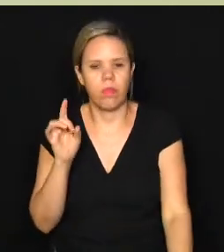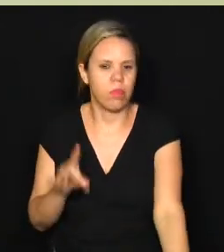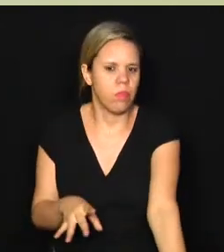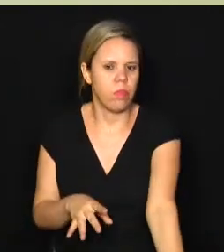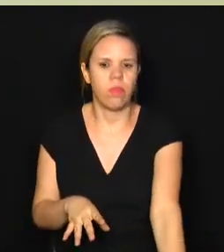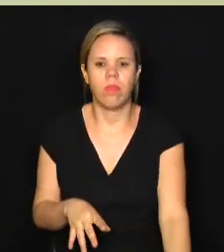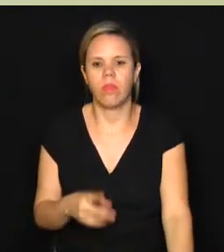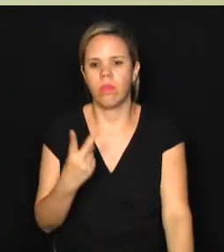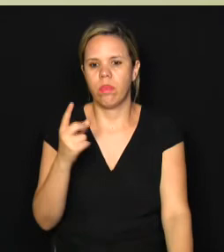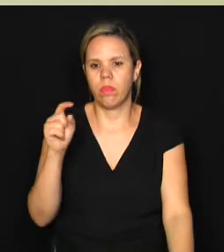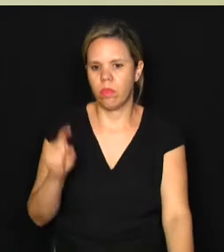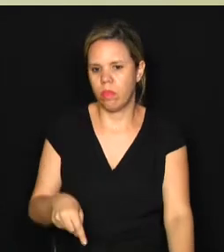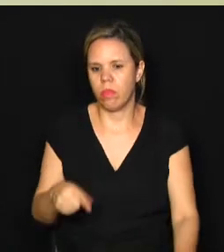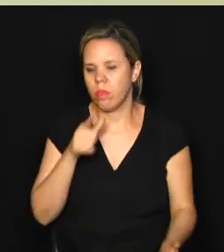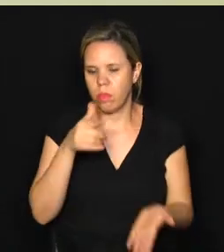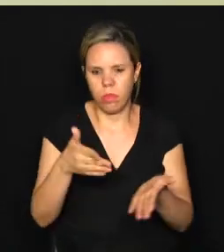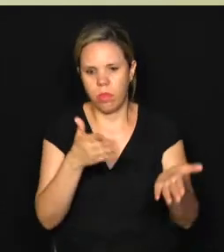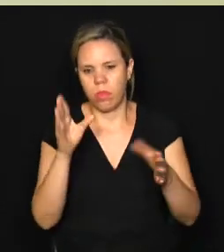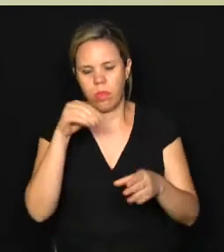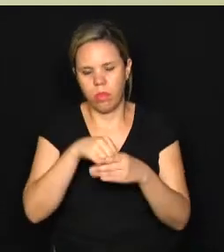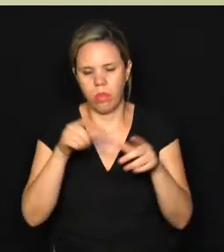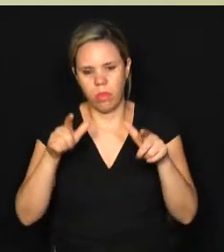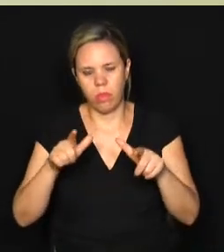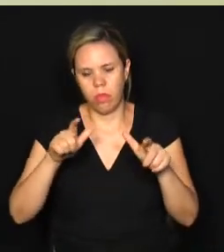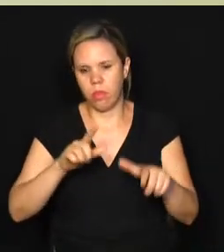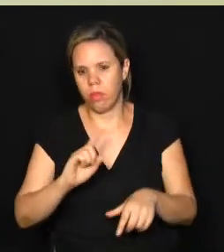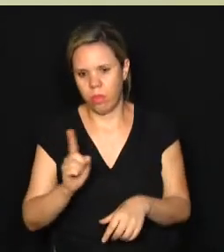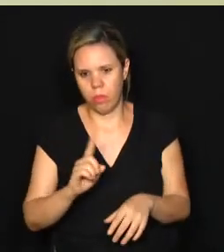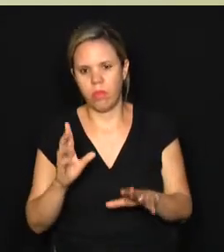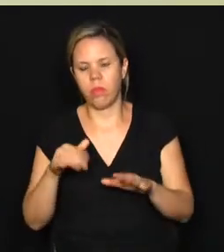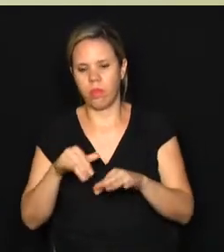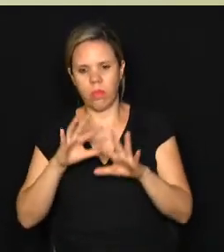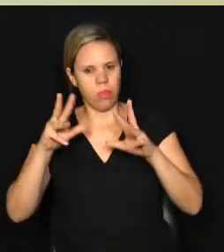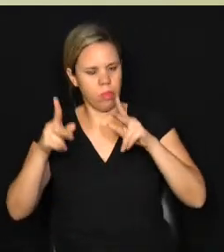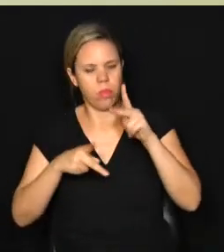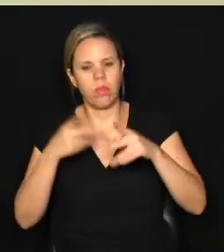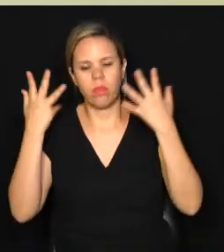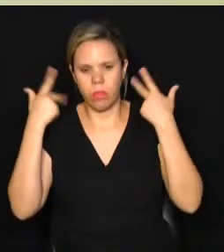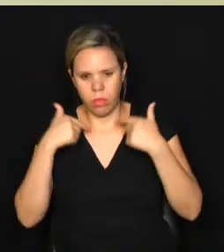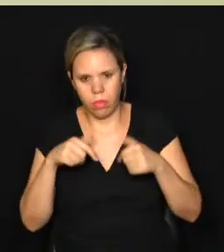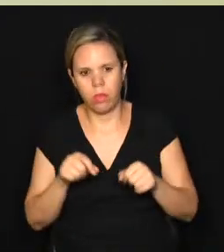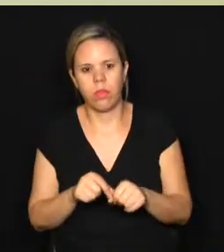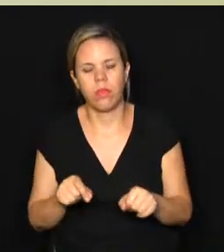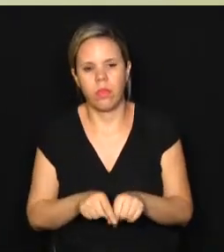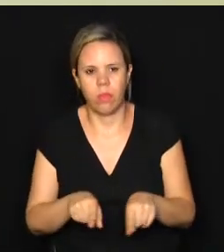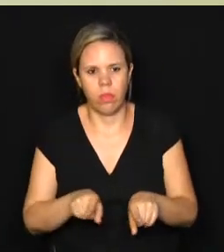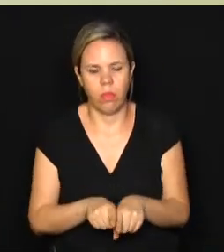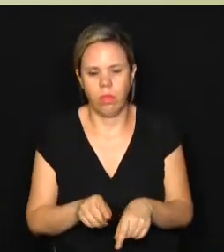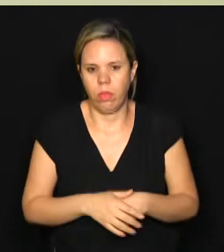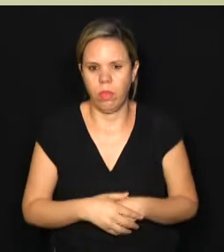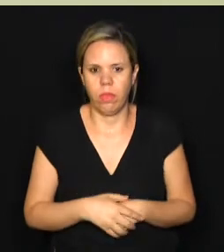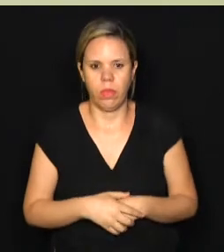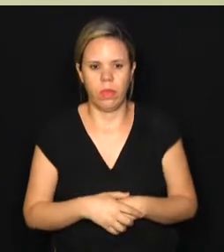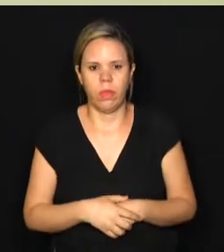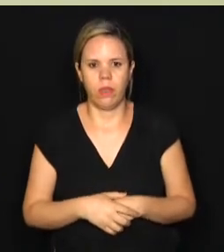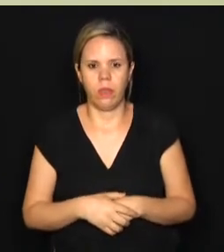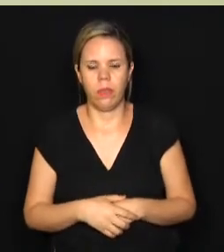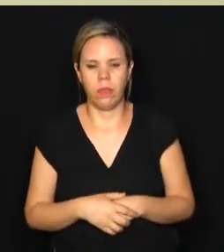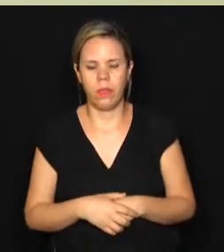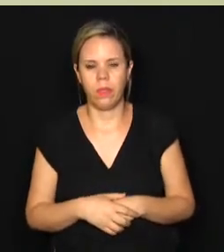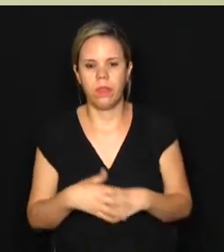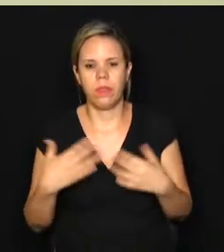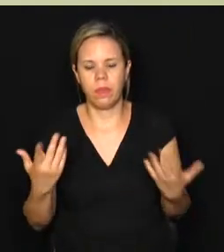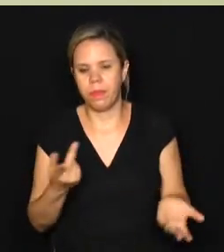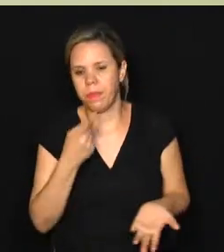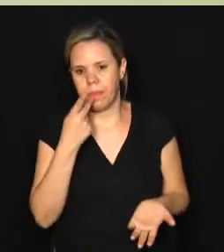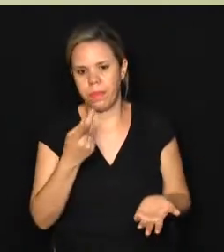das mais de 2.000 nascentes que estão ali naquele território, mas de todas as espécies. E um outro elemento é que quando a gente fala